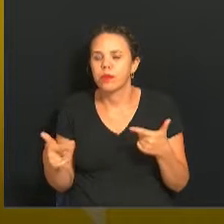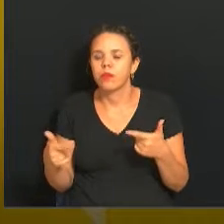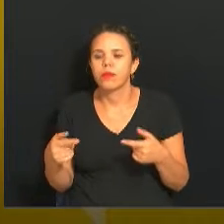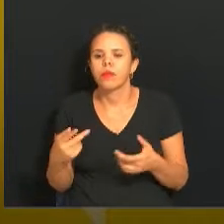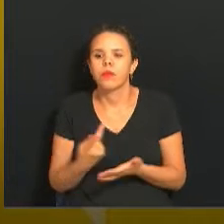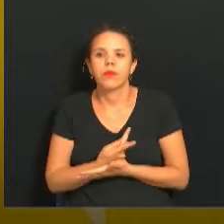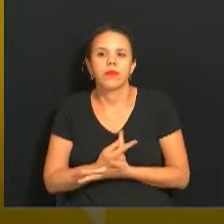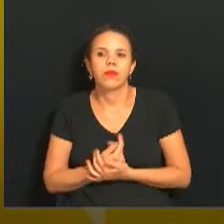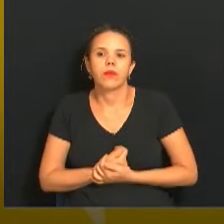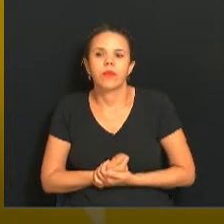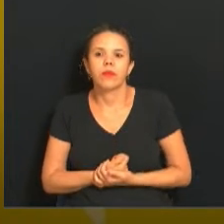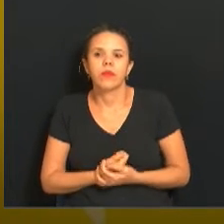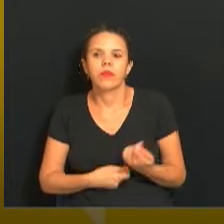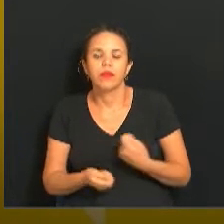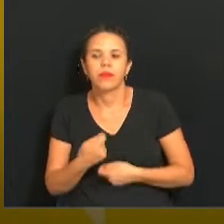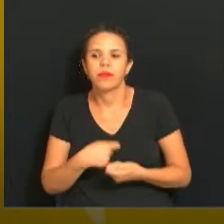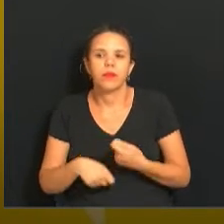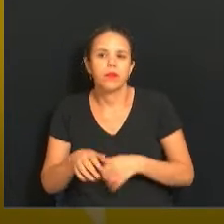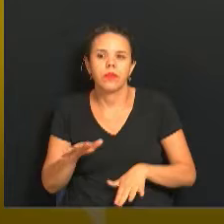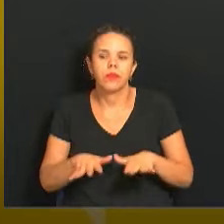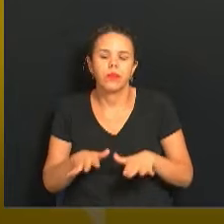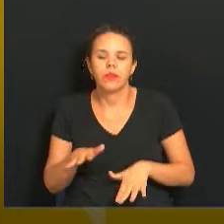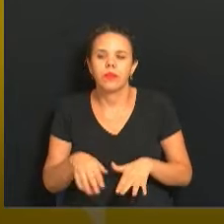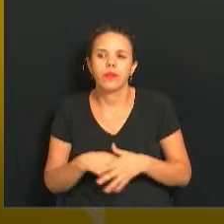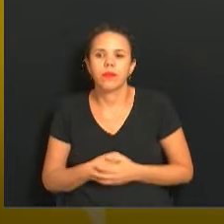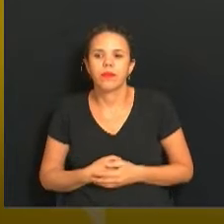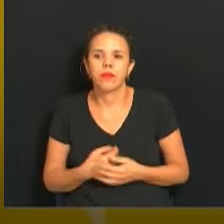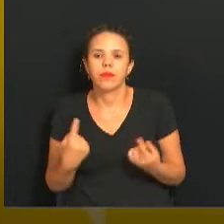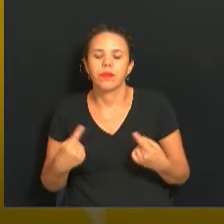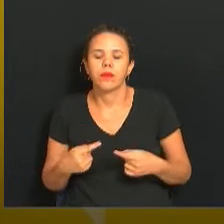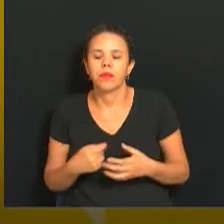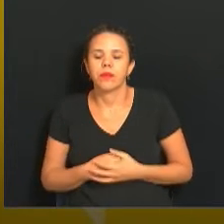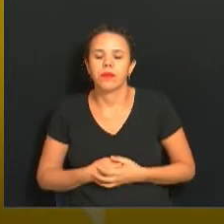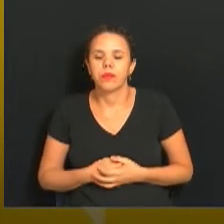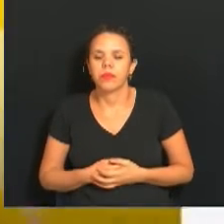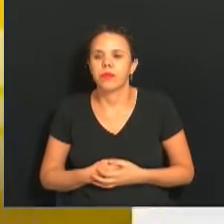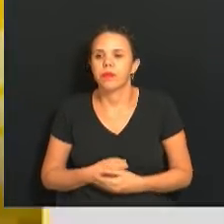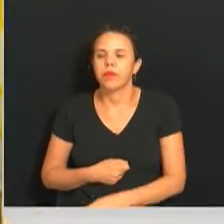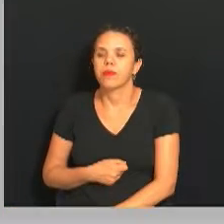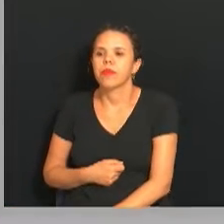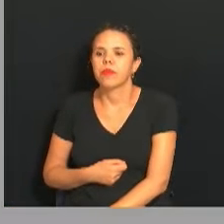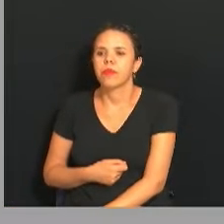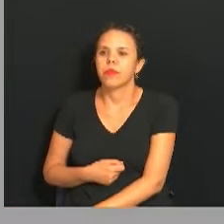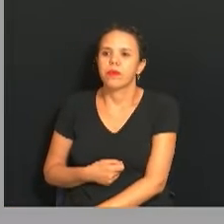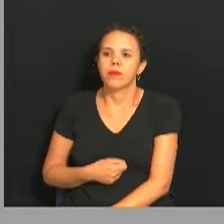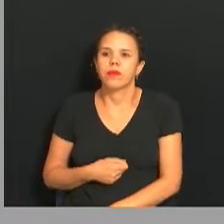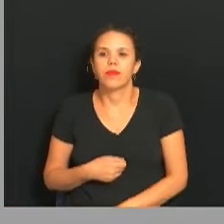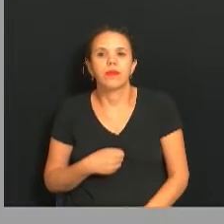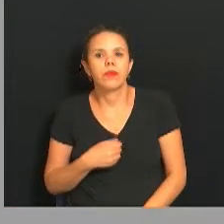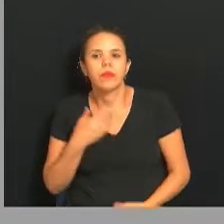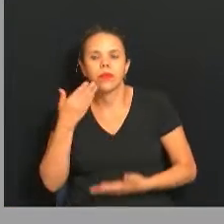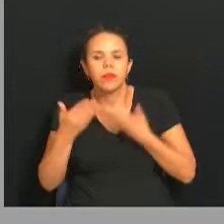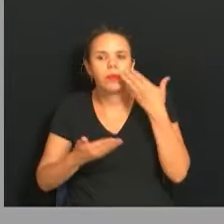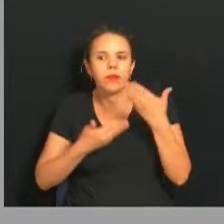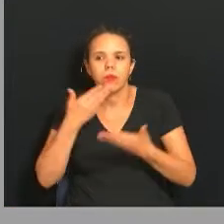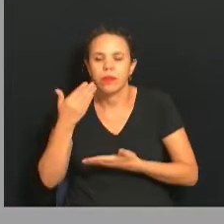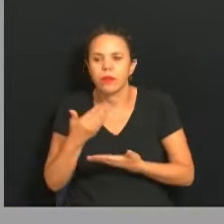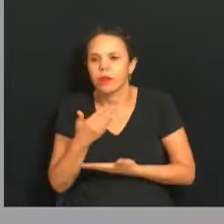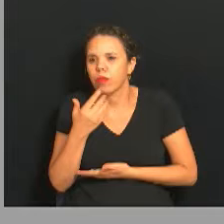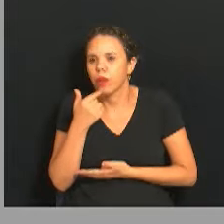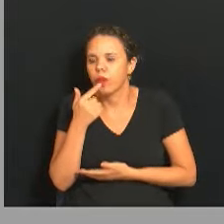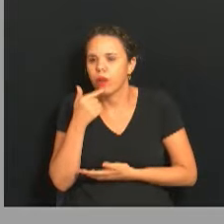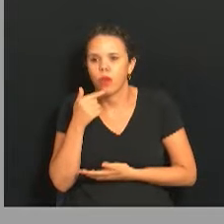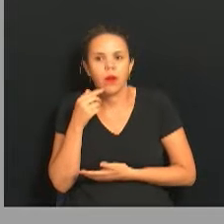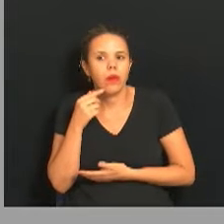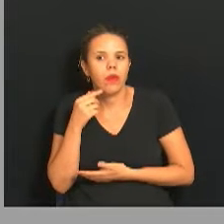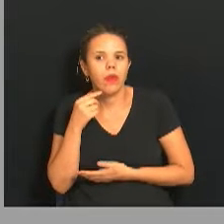ou irregularidade praticada contra a administração pública. A opção Elogio você pode usar